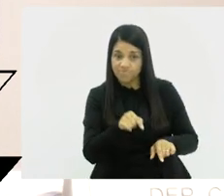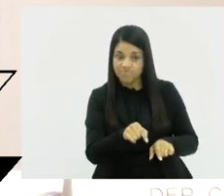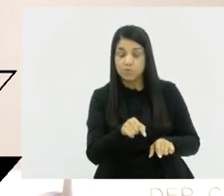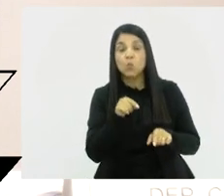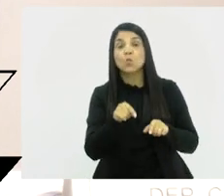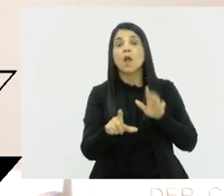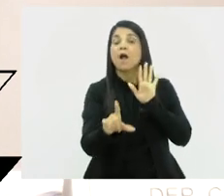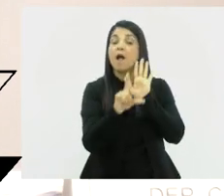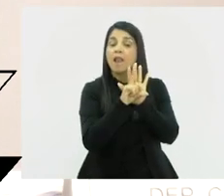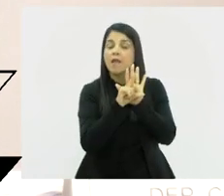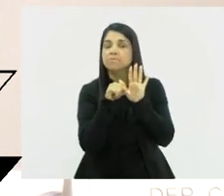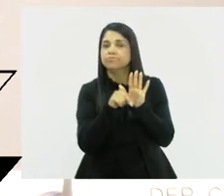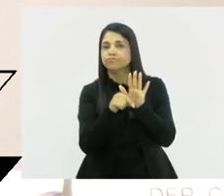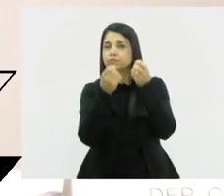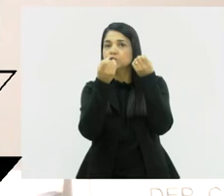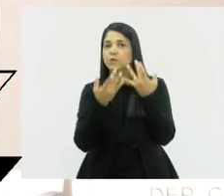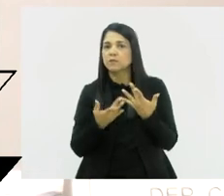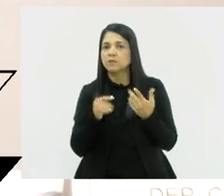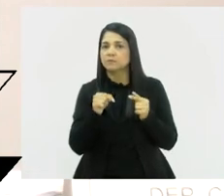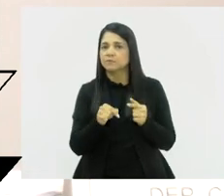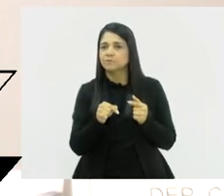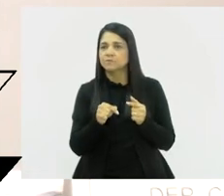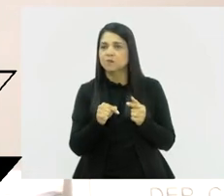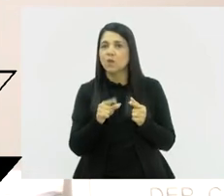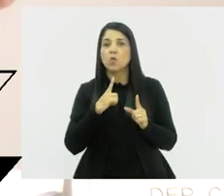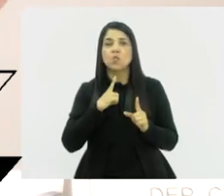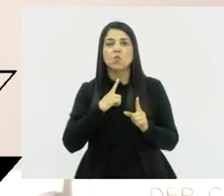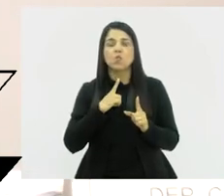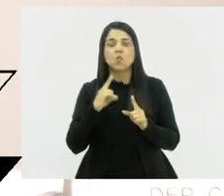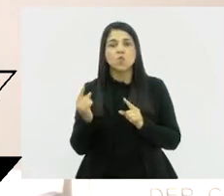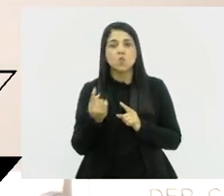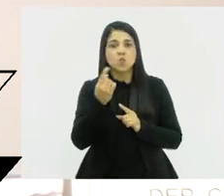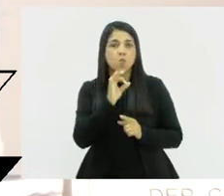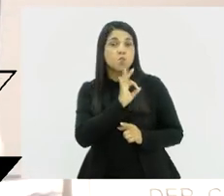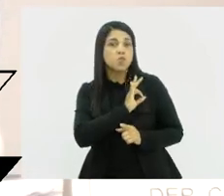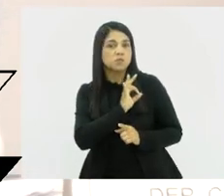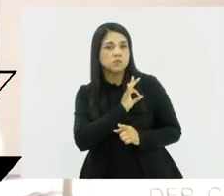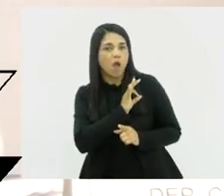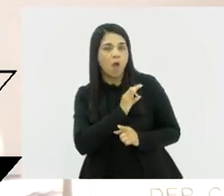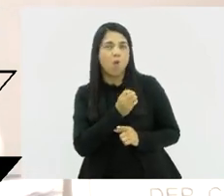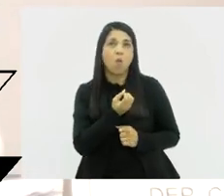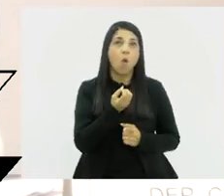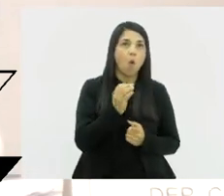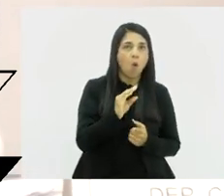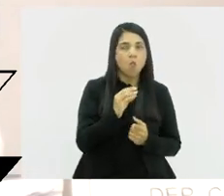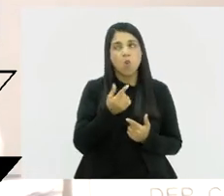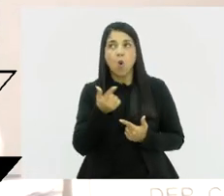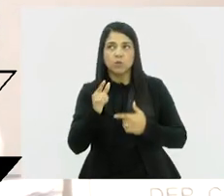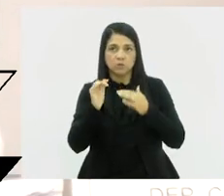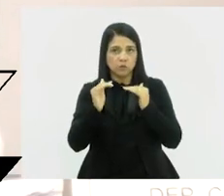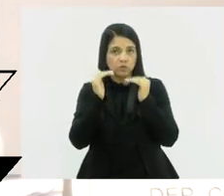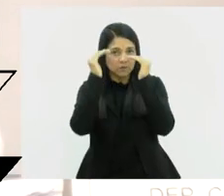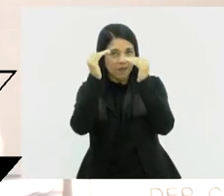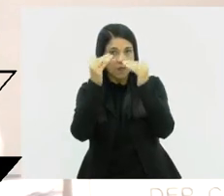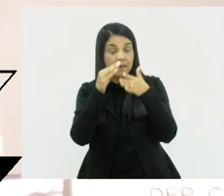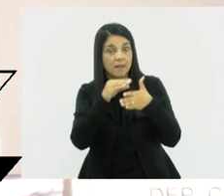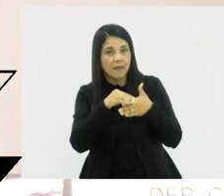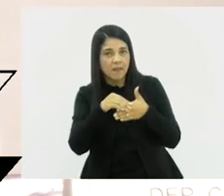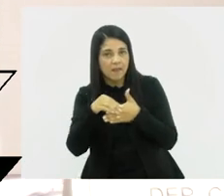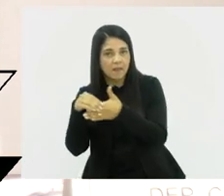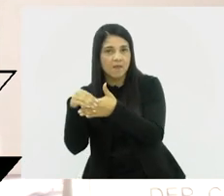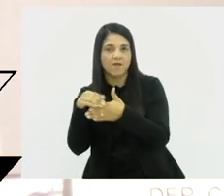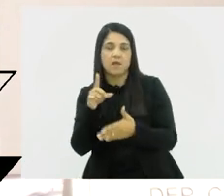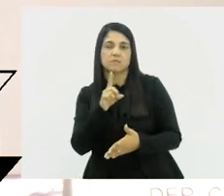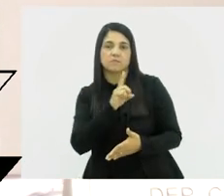lei diz? Que um policial militar, outra autoridade, tem que conduzir a delegacia para